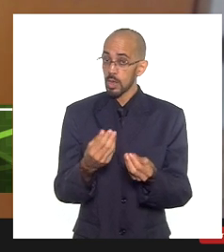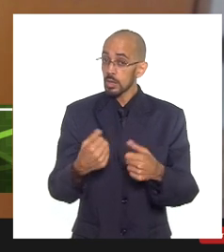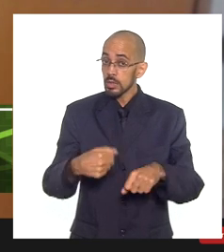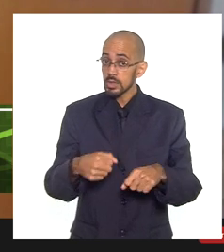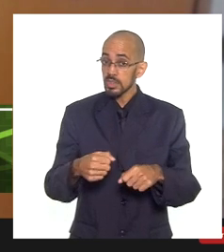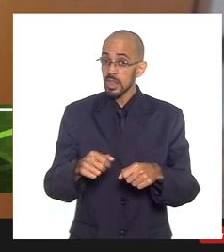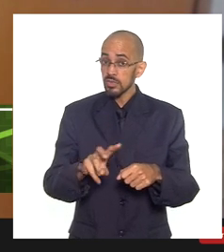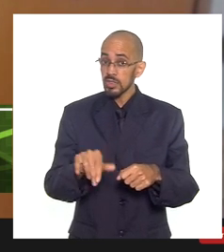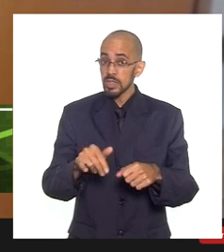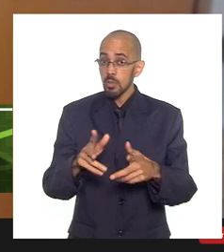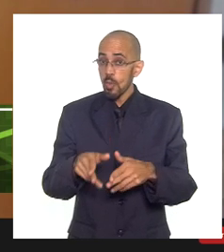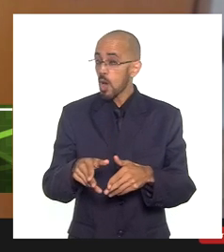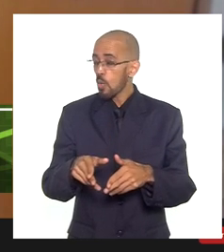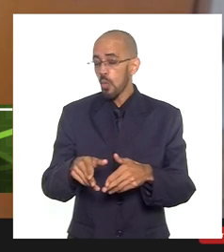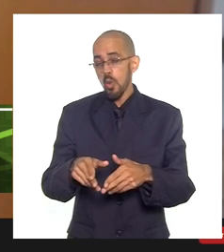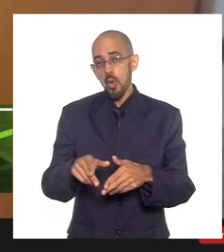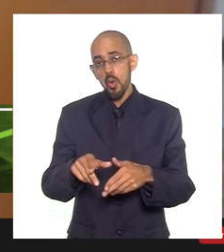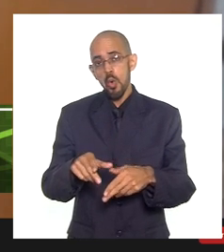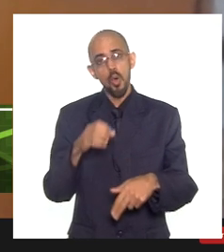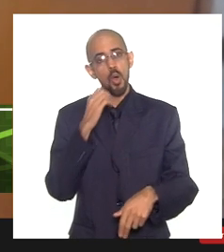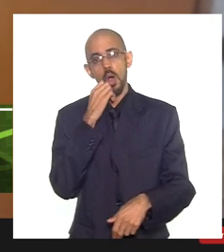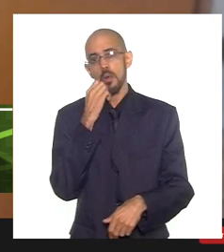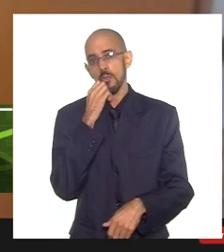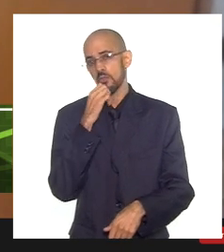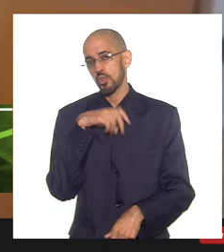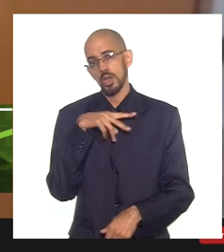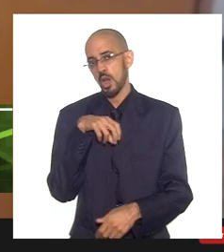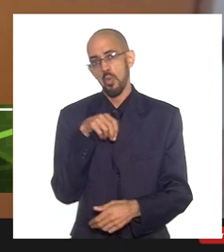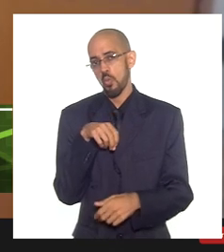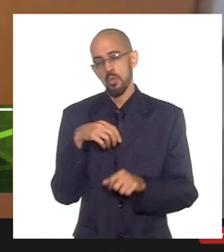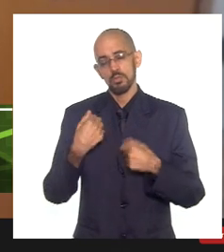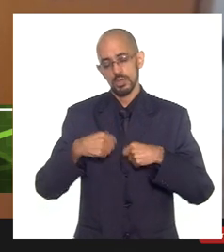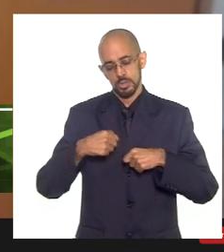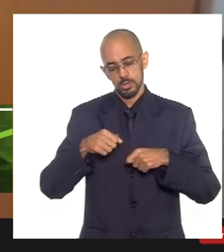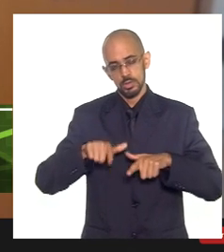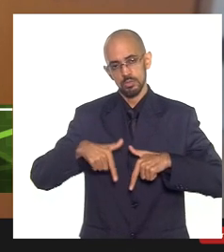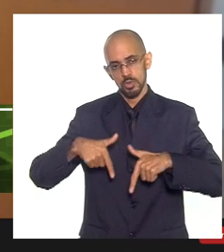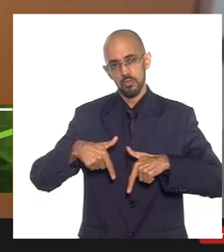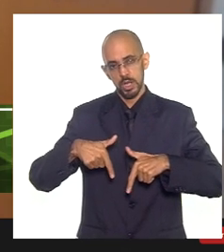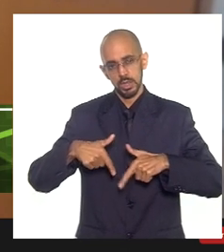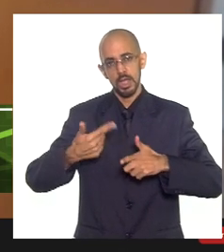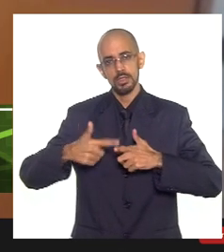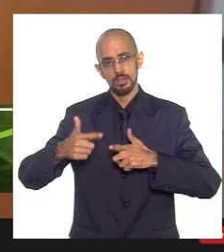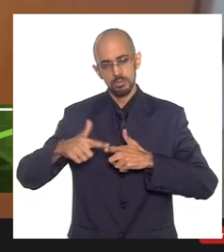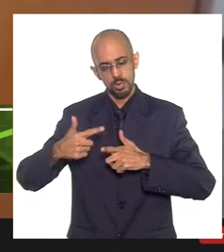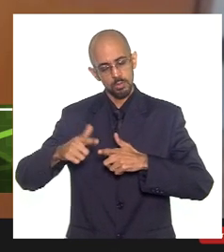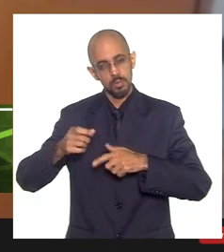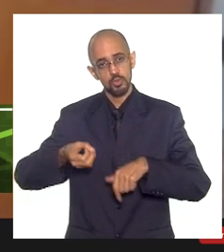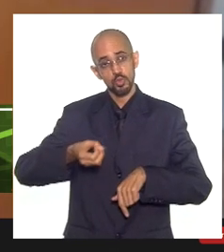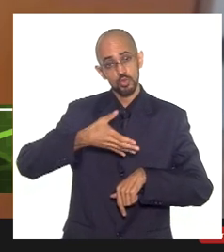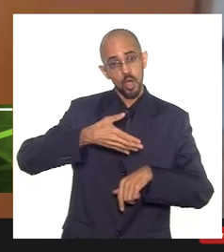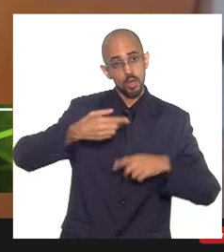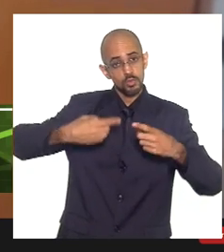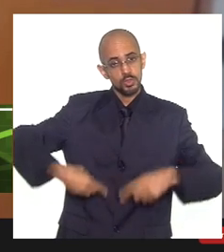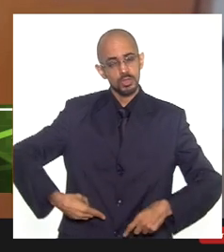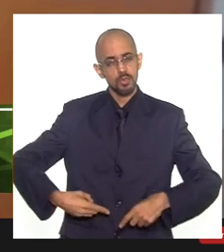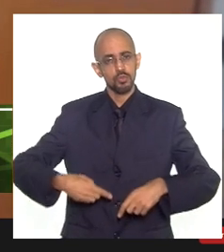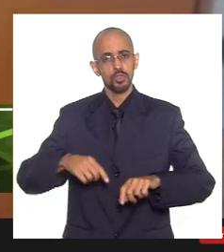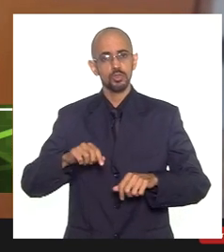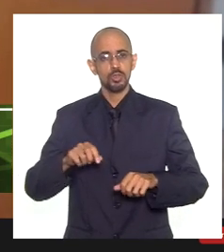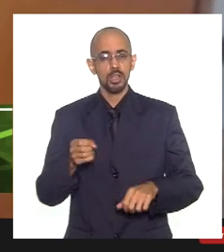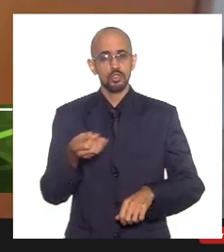que não então é preciso enfrentar essa questão também dos novos desafios das novas